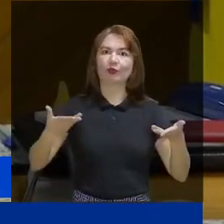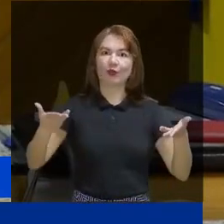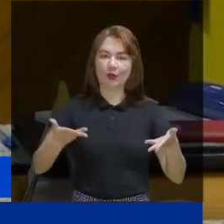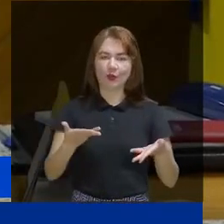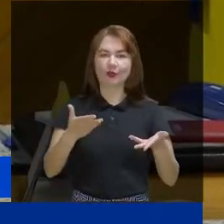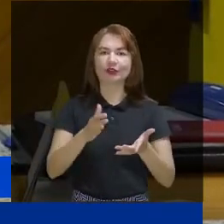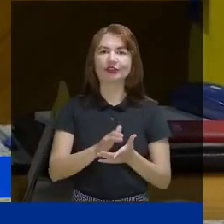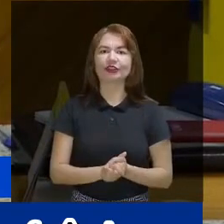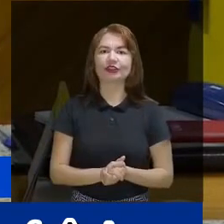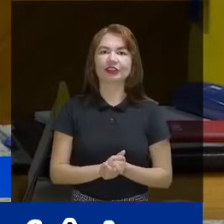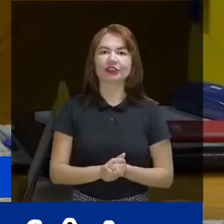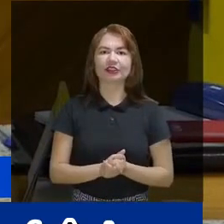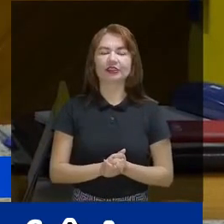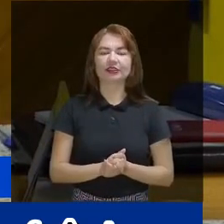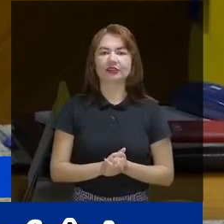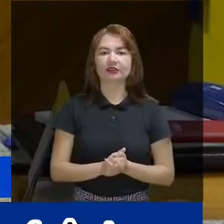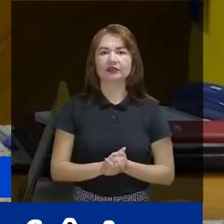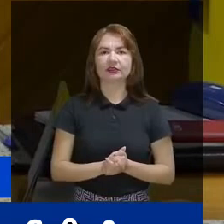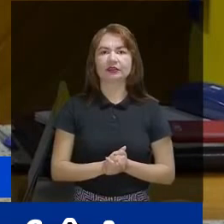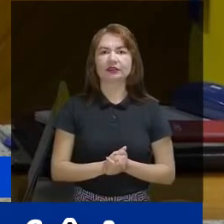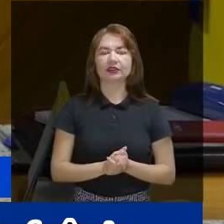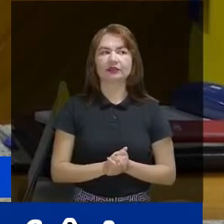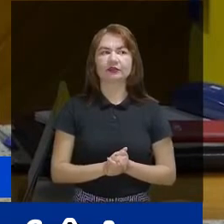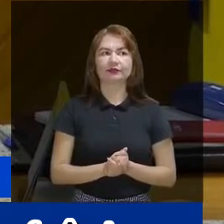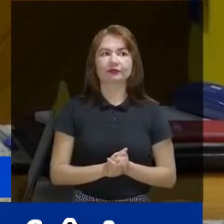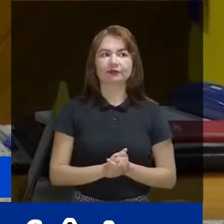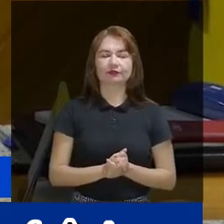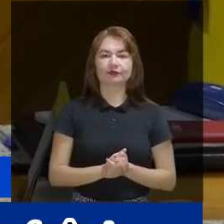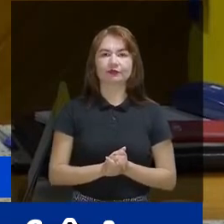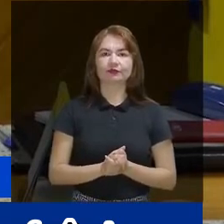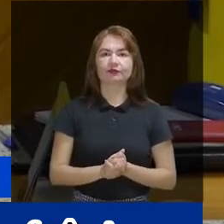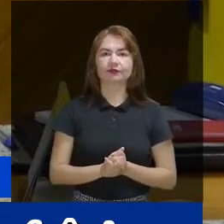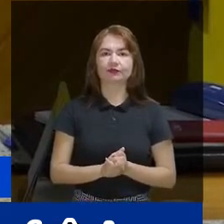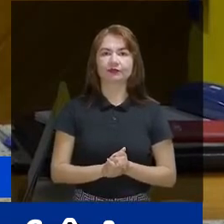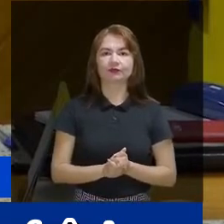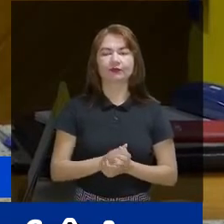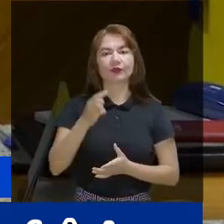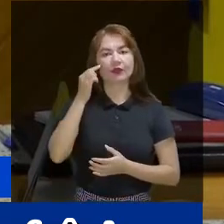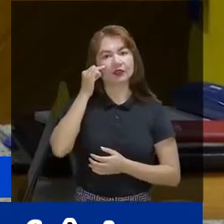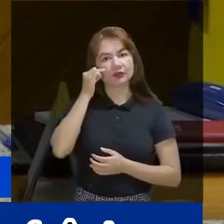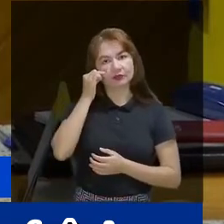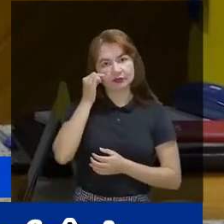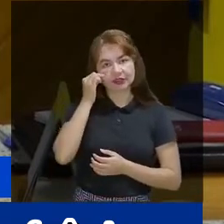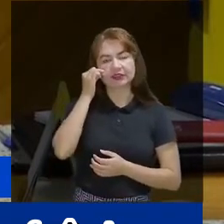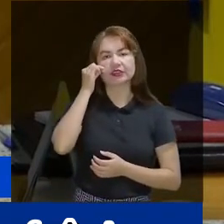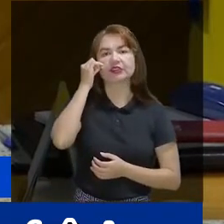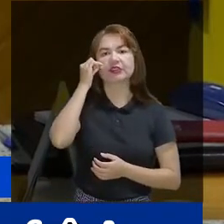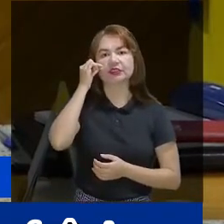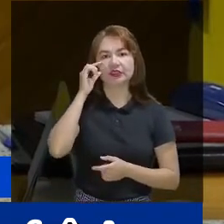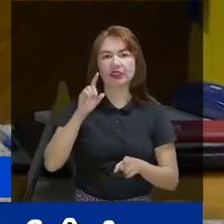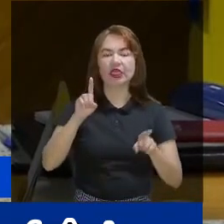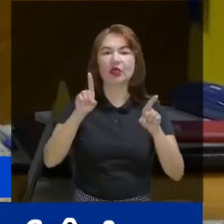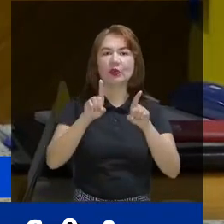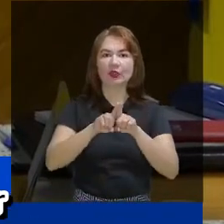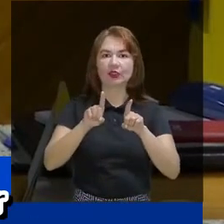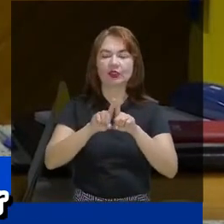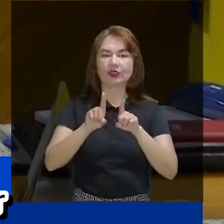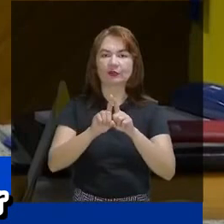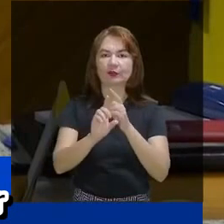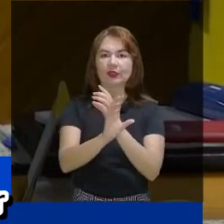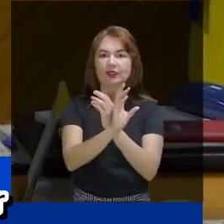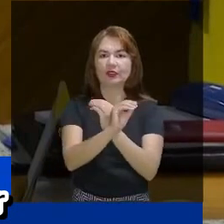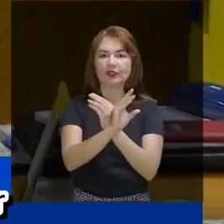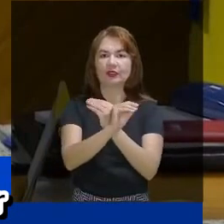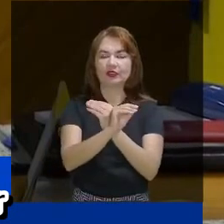hoje e será realizada na modalidade presencial e por videoconferência.